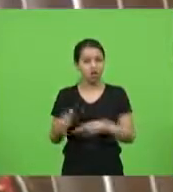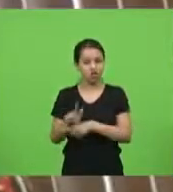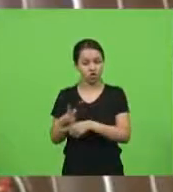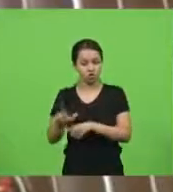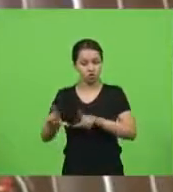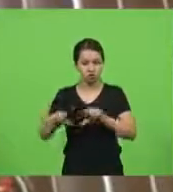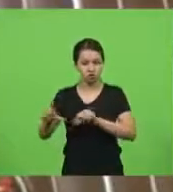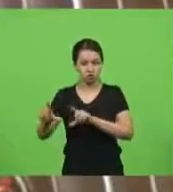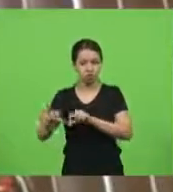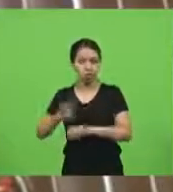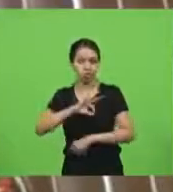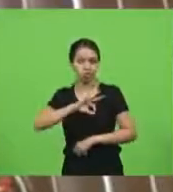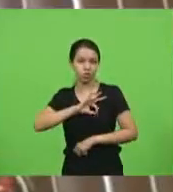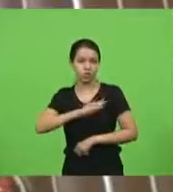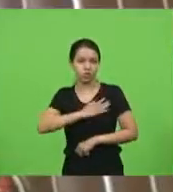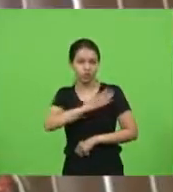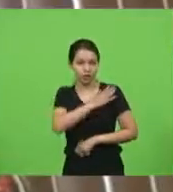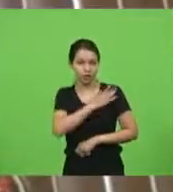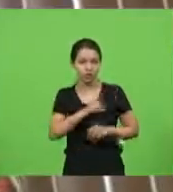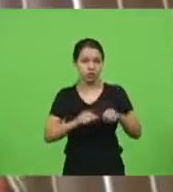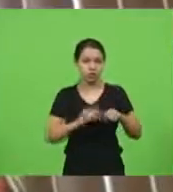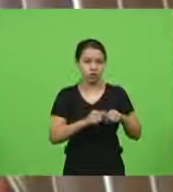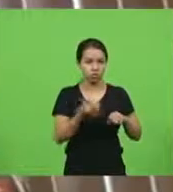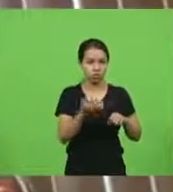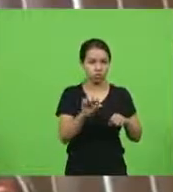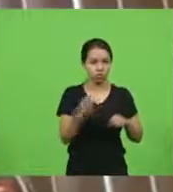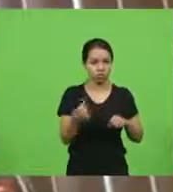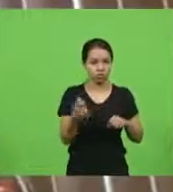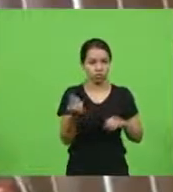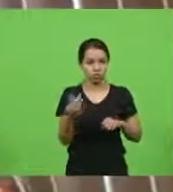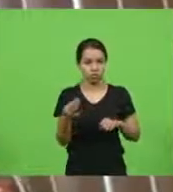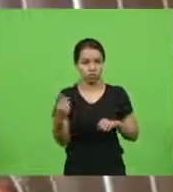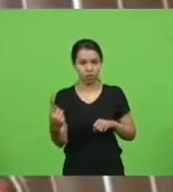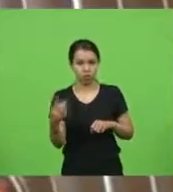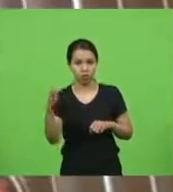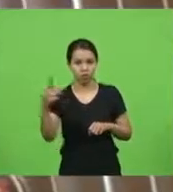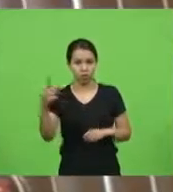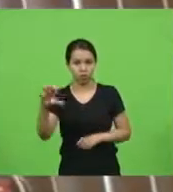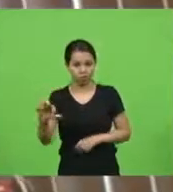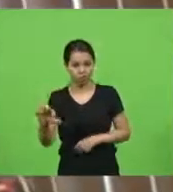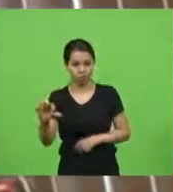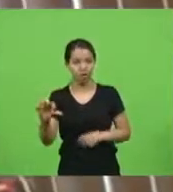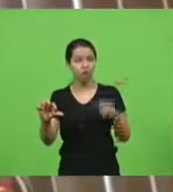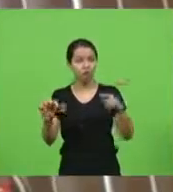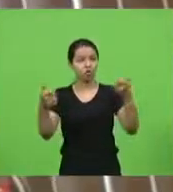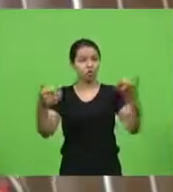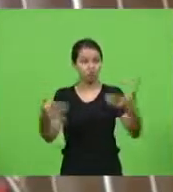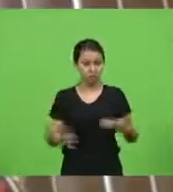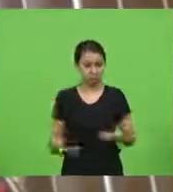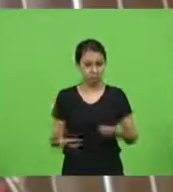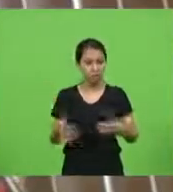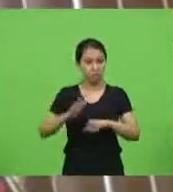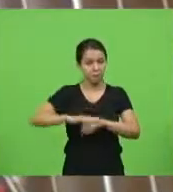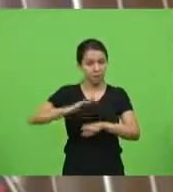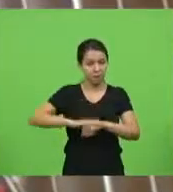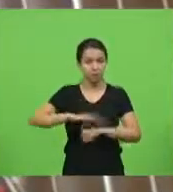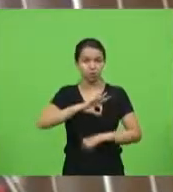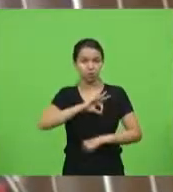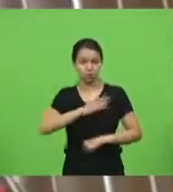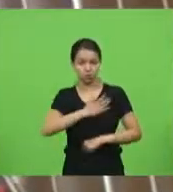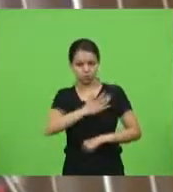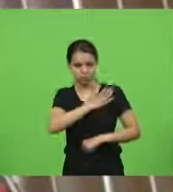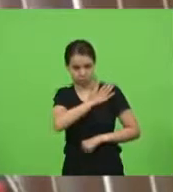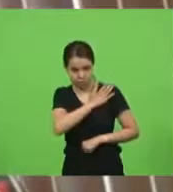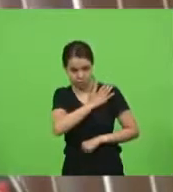conforme o artigo 43 da Lei 741/2019, cabe à Polícia Militar. Então, neste formato de Colegiado Superior de